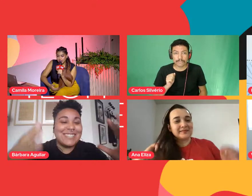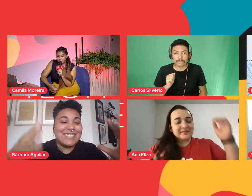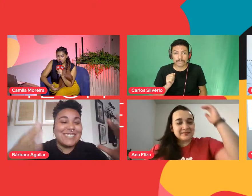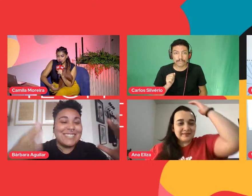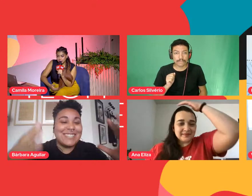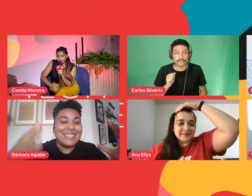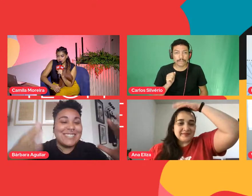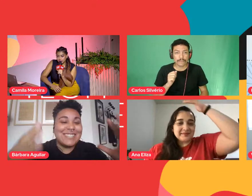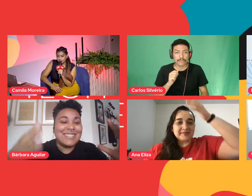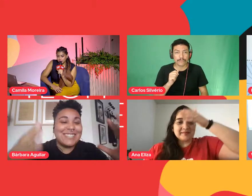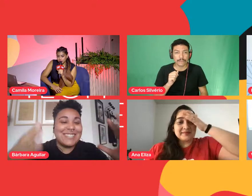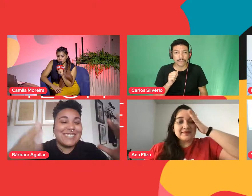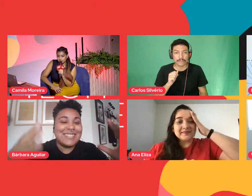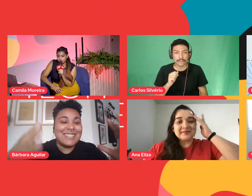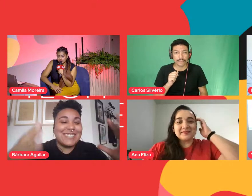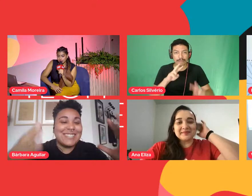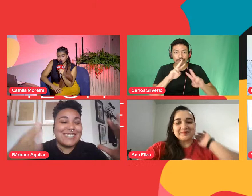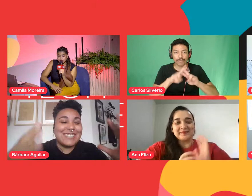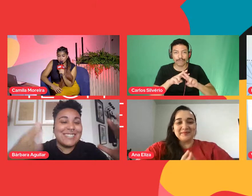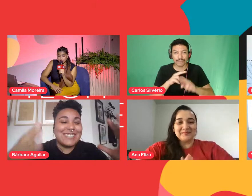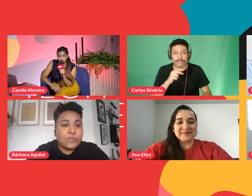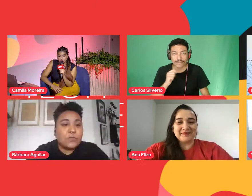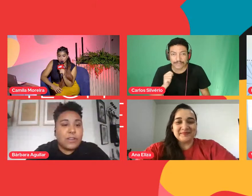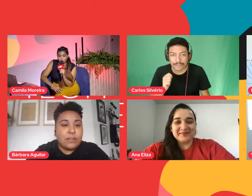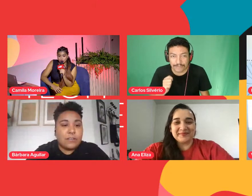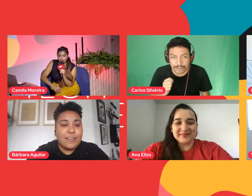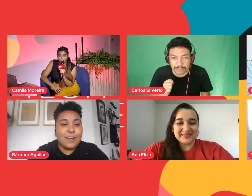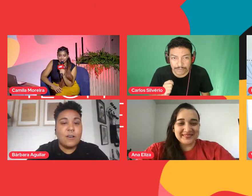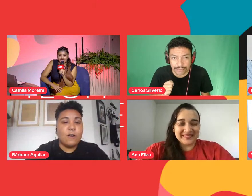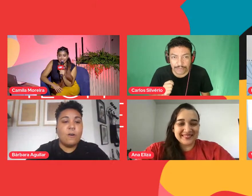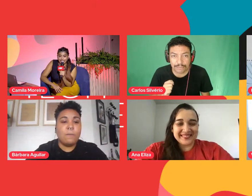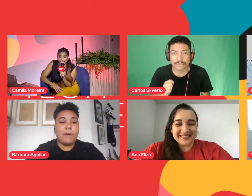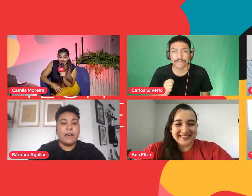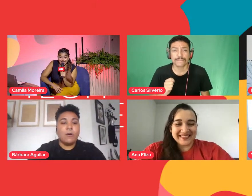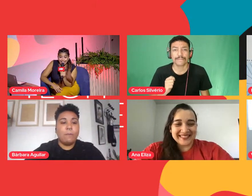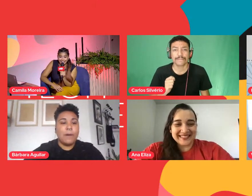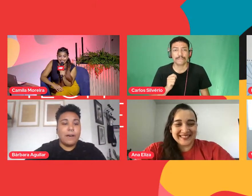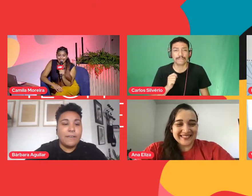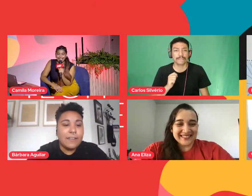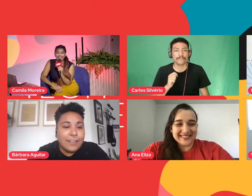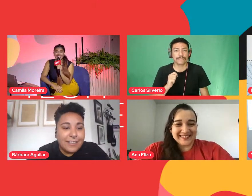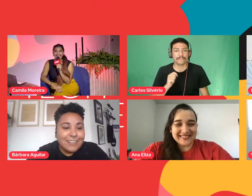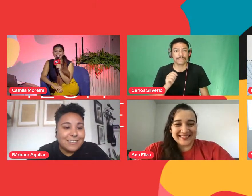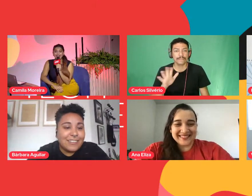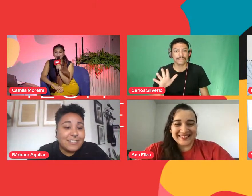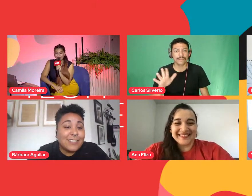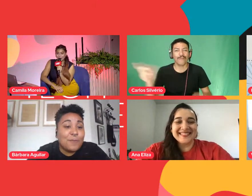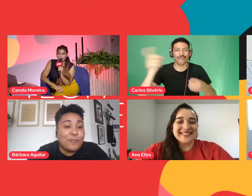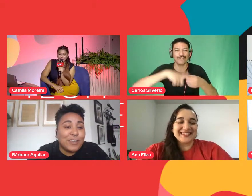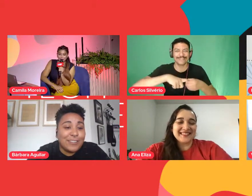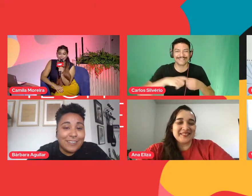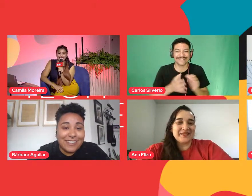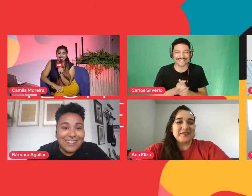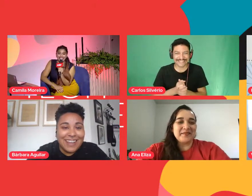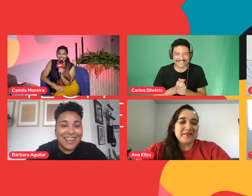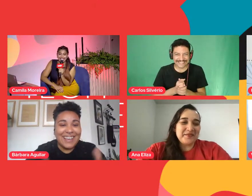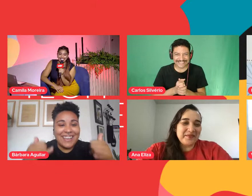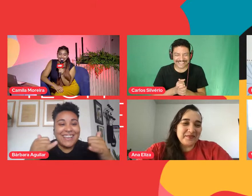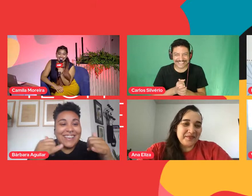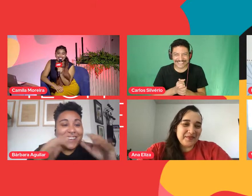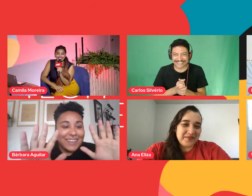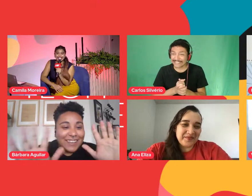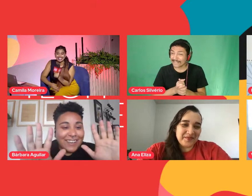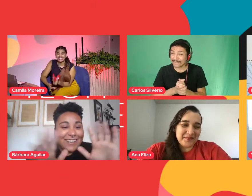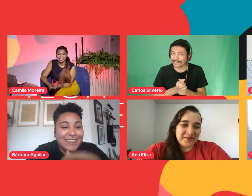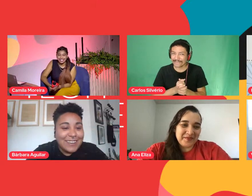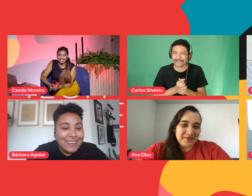O perigo de se trabalhar com tecnologia. A gente não tem controle. Opa! Voltando! Aí.